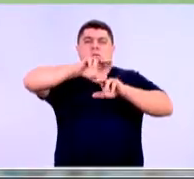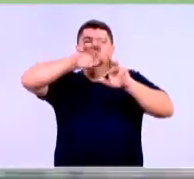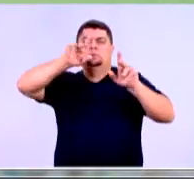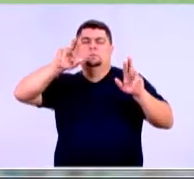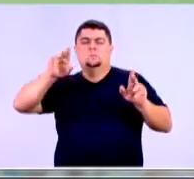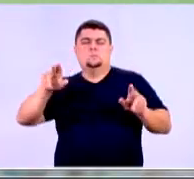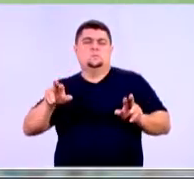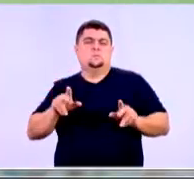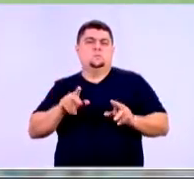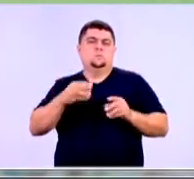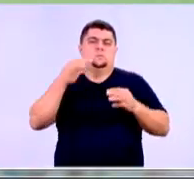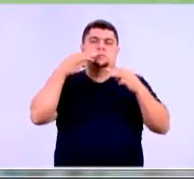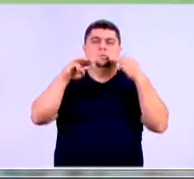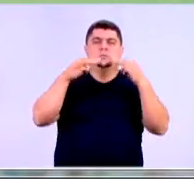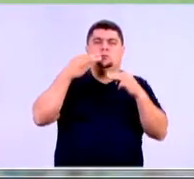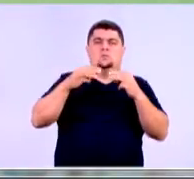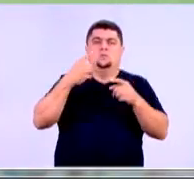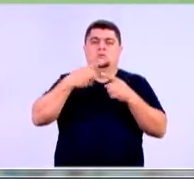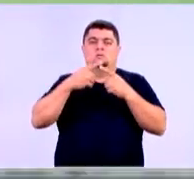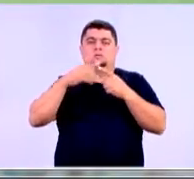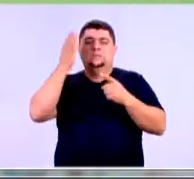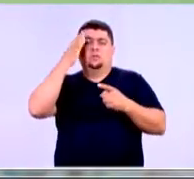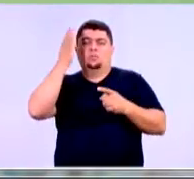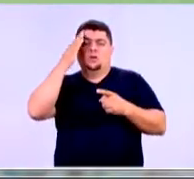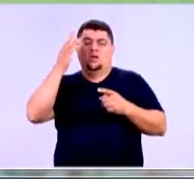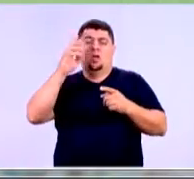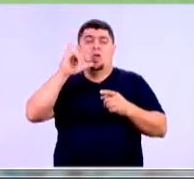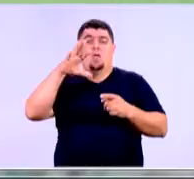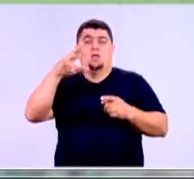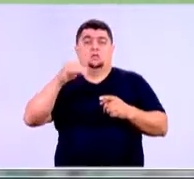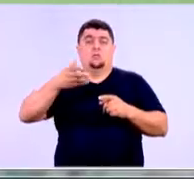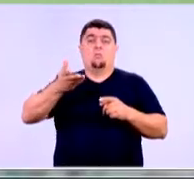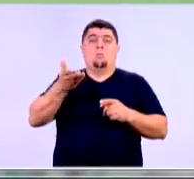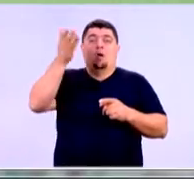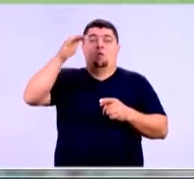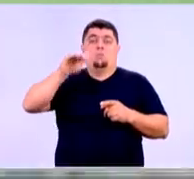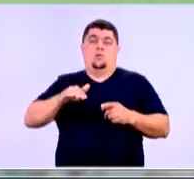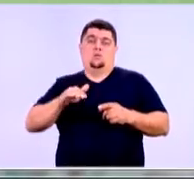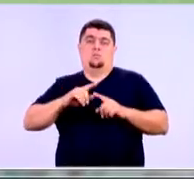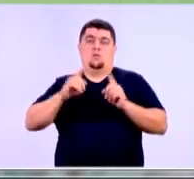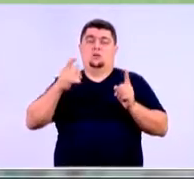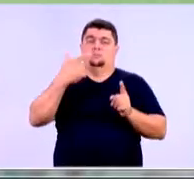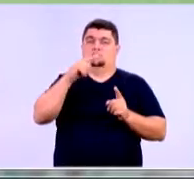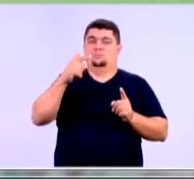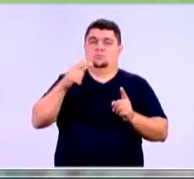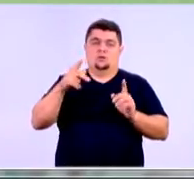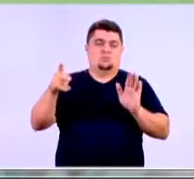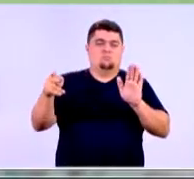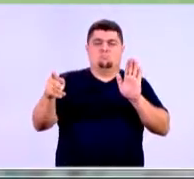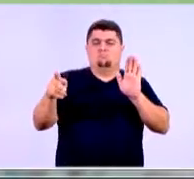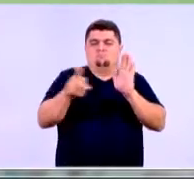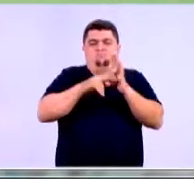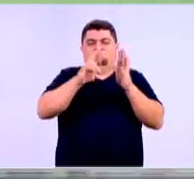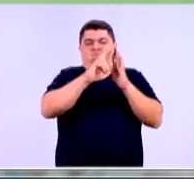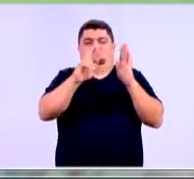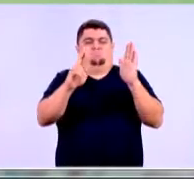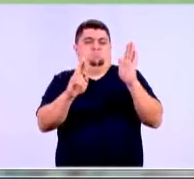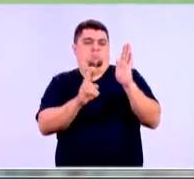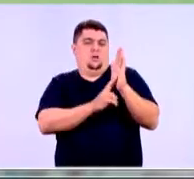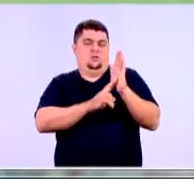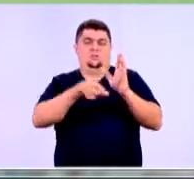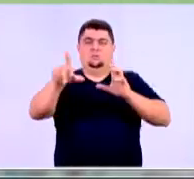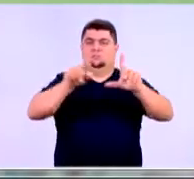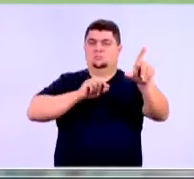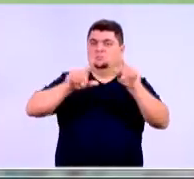ferramentas e metodologias para medir os riscos, mas não existe uma metodologia padrão. A decisão e